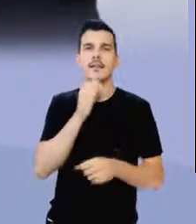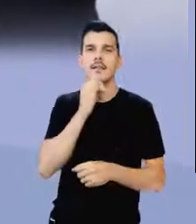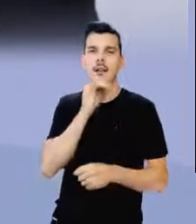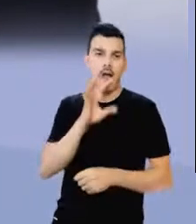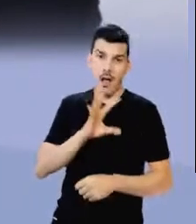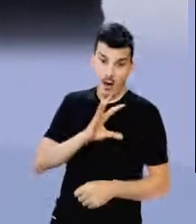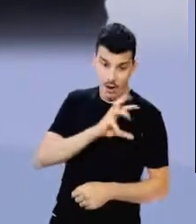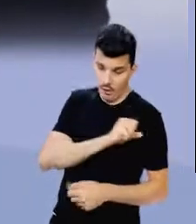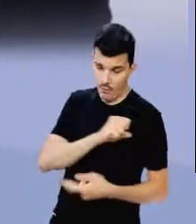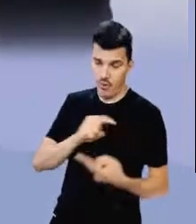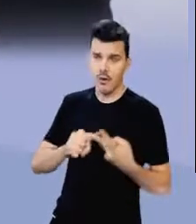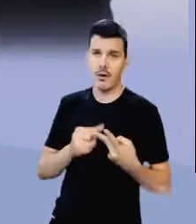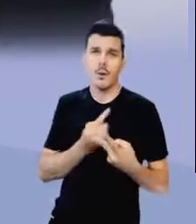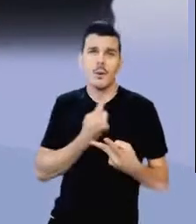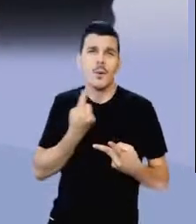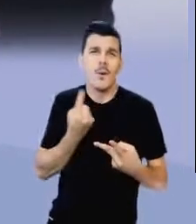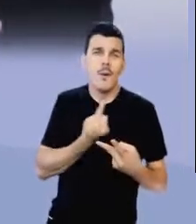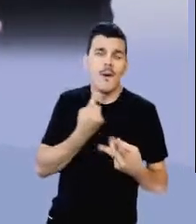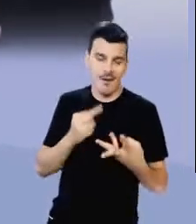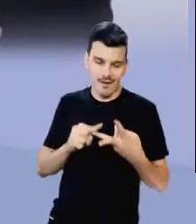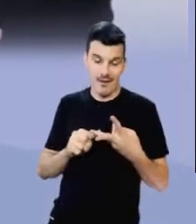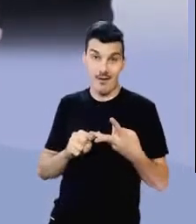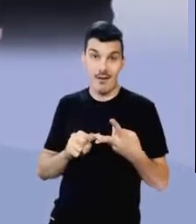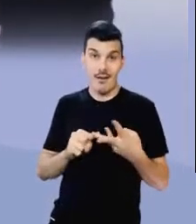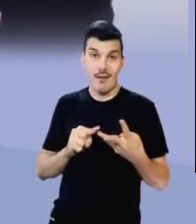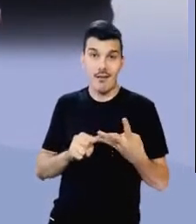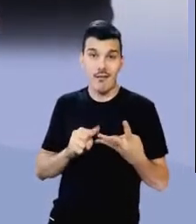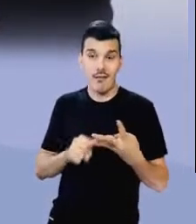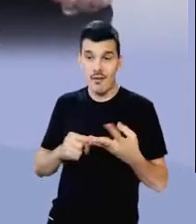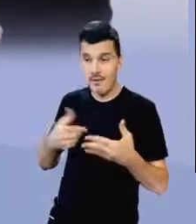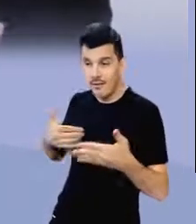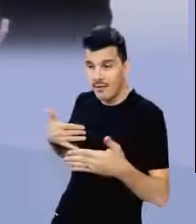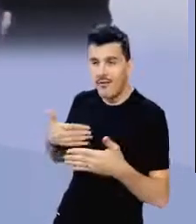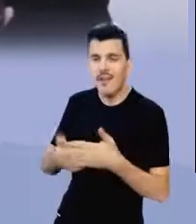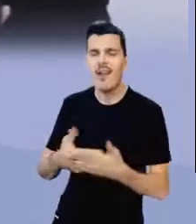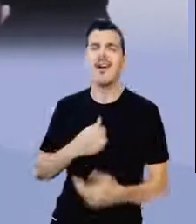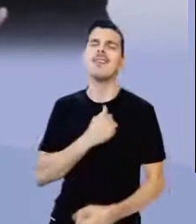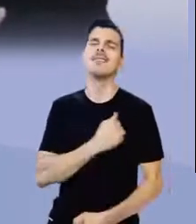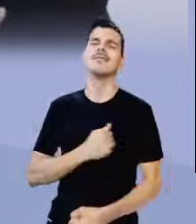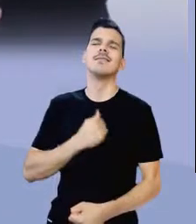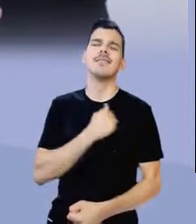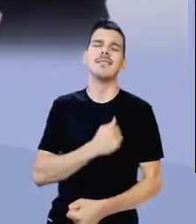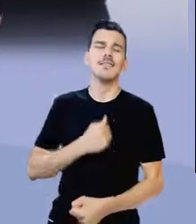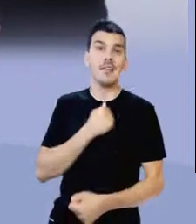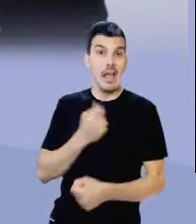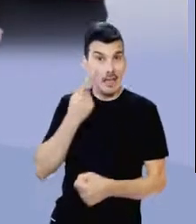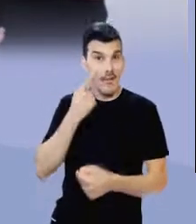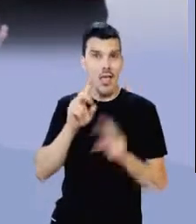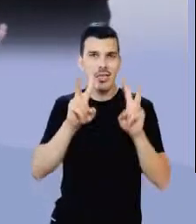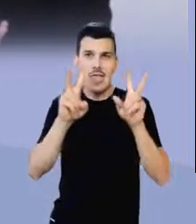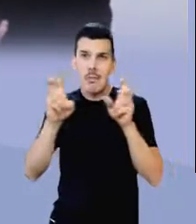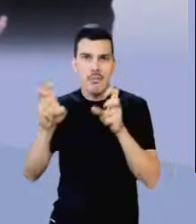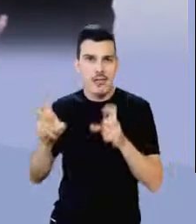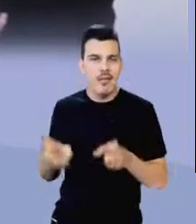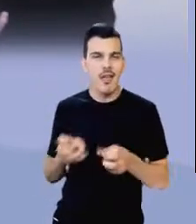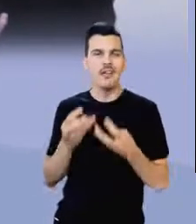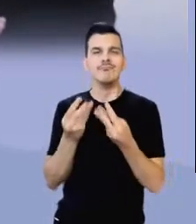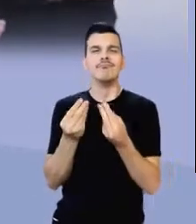como amor, solidão, o tempo, a eternidade, a saudade. Veja quantos